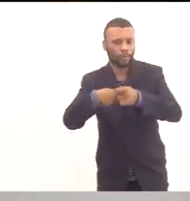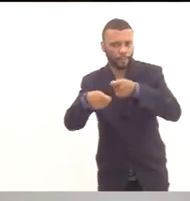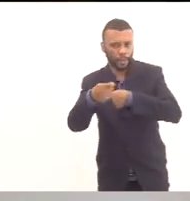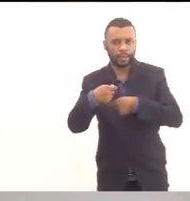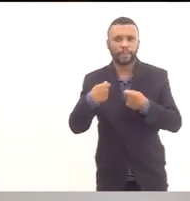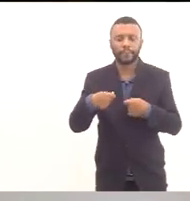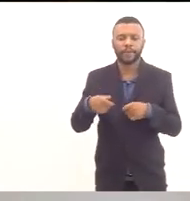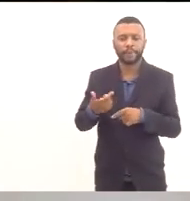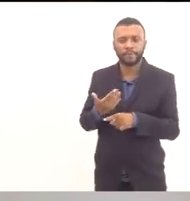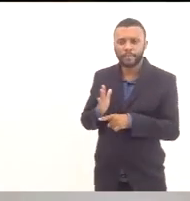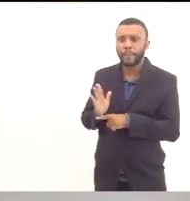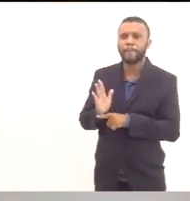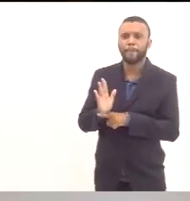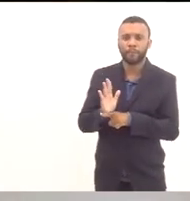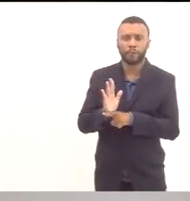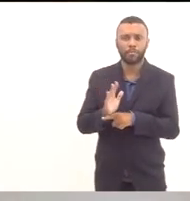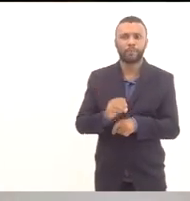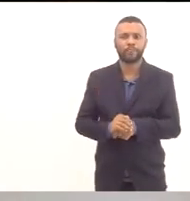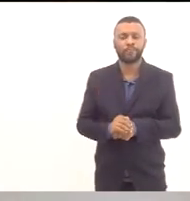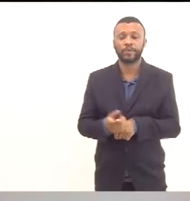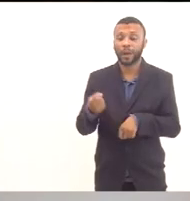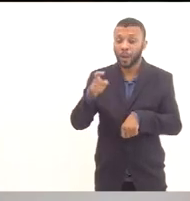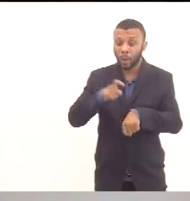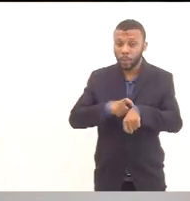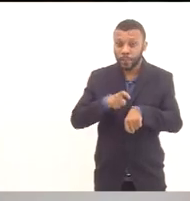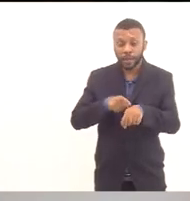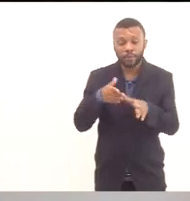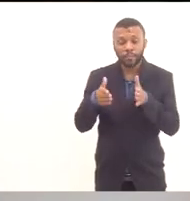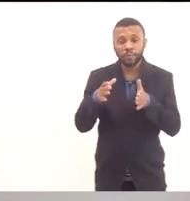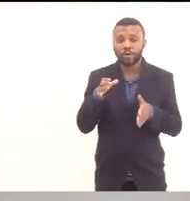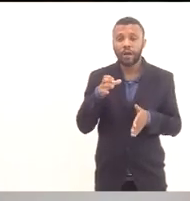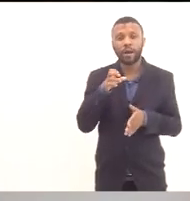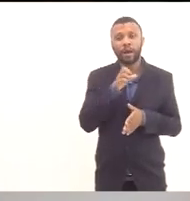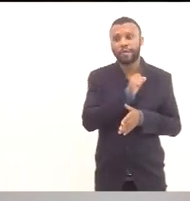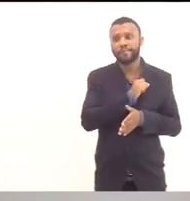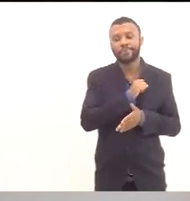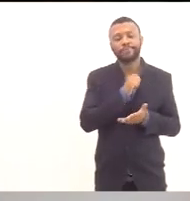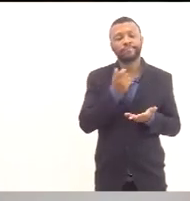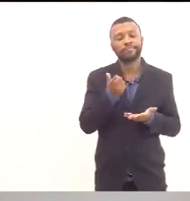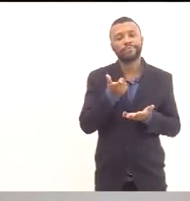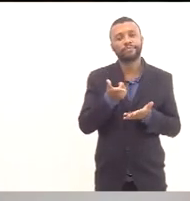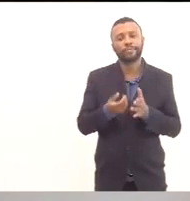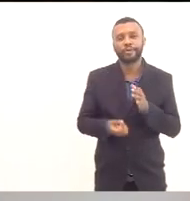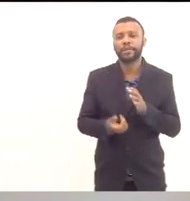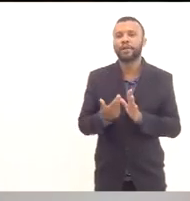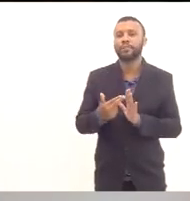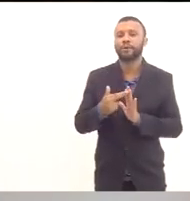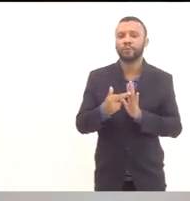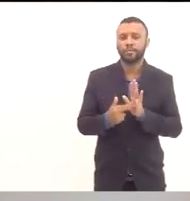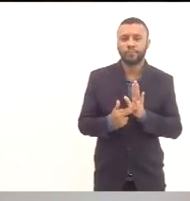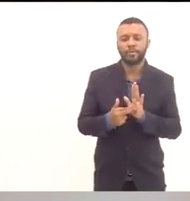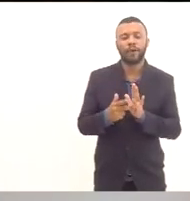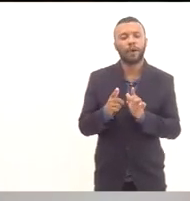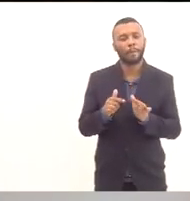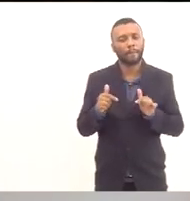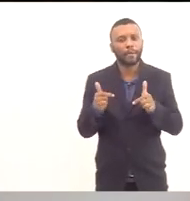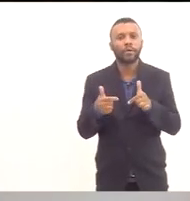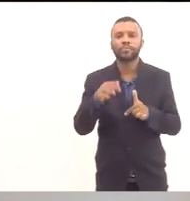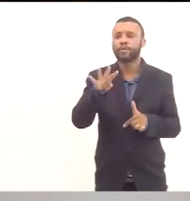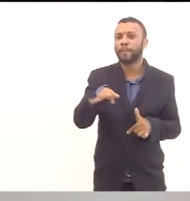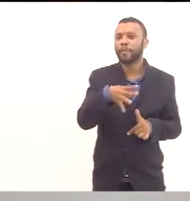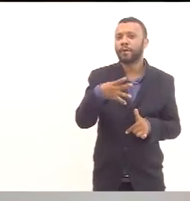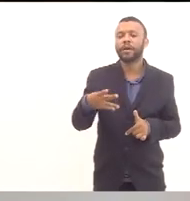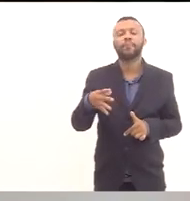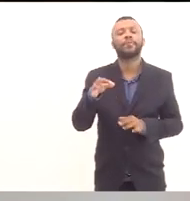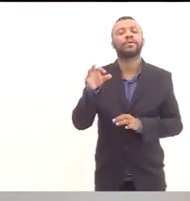auxílio em curto espaço de tempo foi regulamentada a operacionalização do programa de crédito